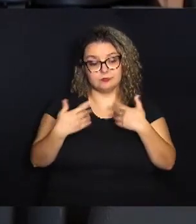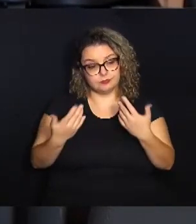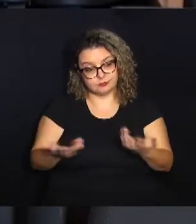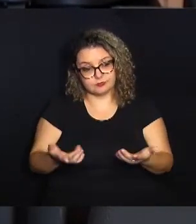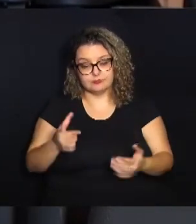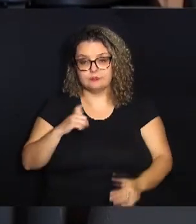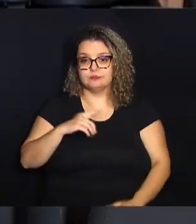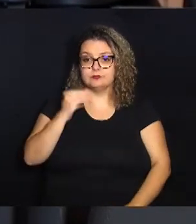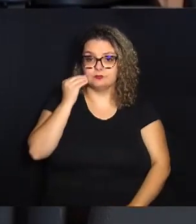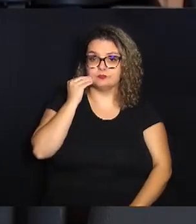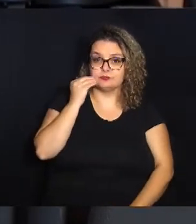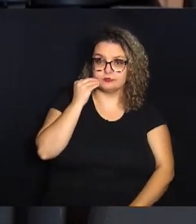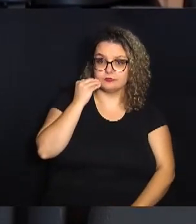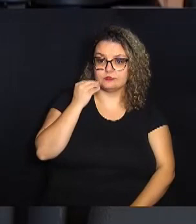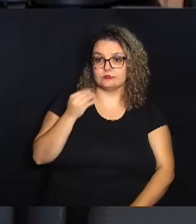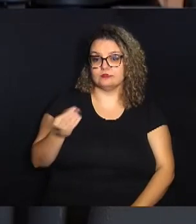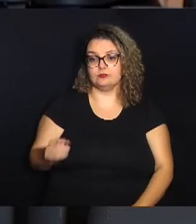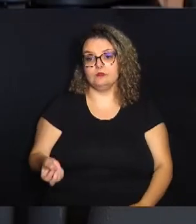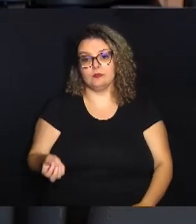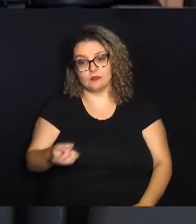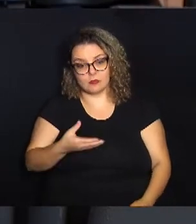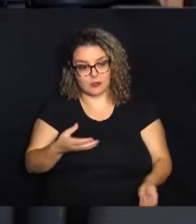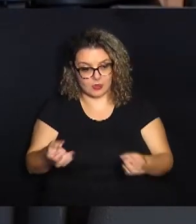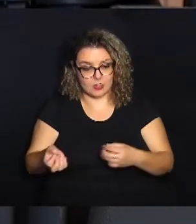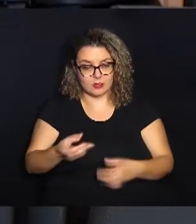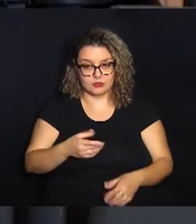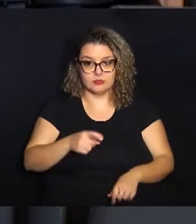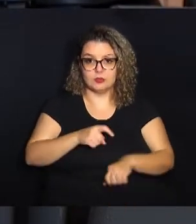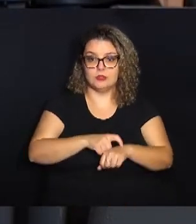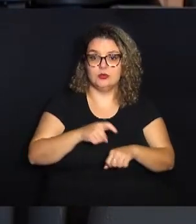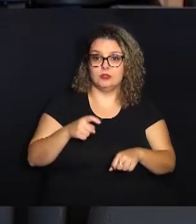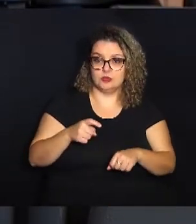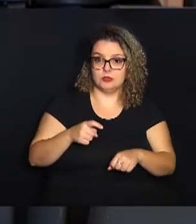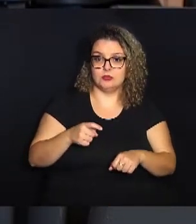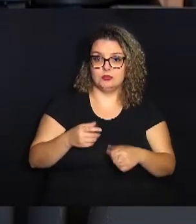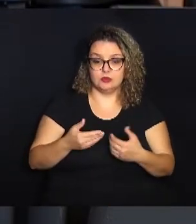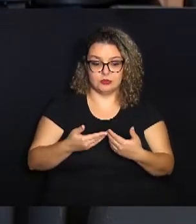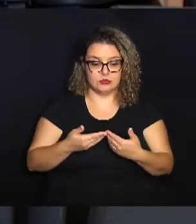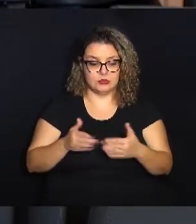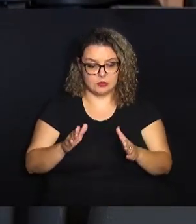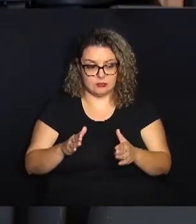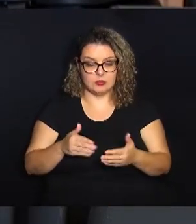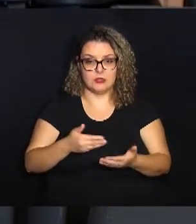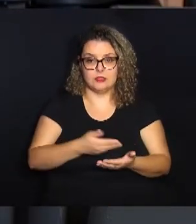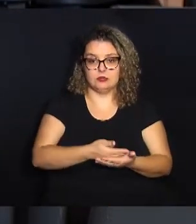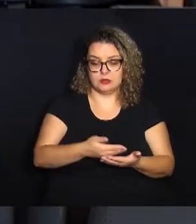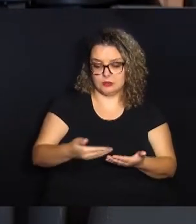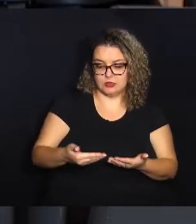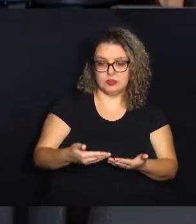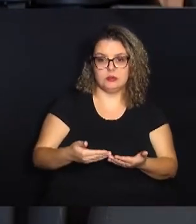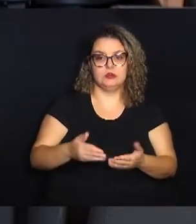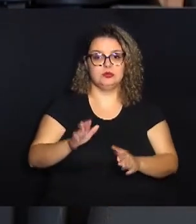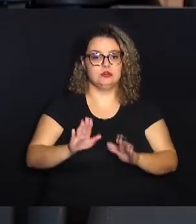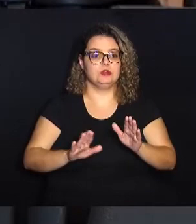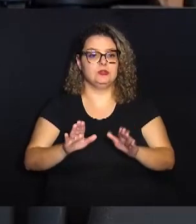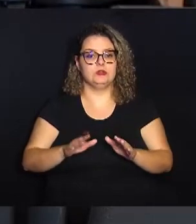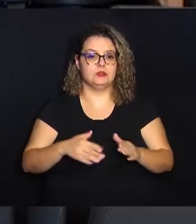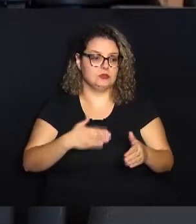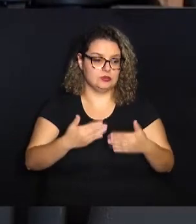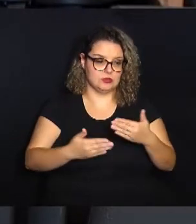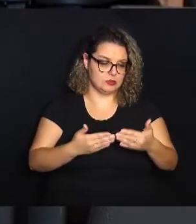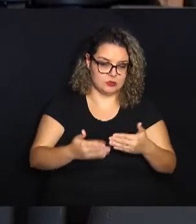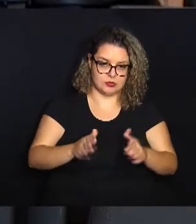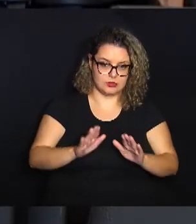uma tentativa recente que no momento da abertura ali de envelopes, enfim, de um processo